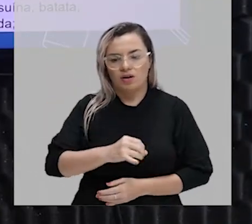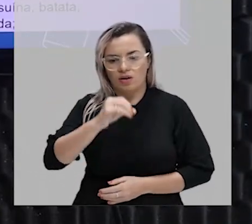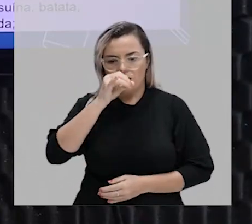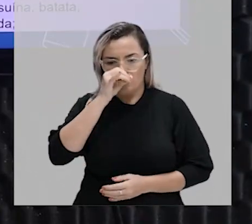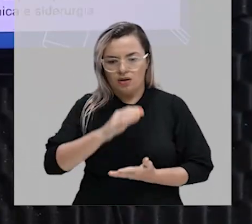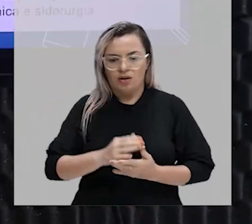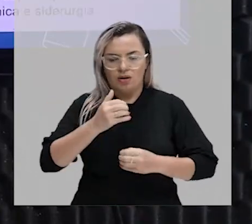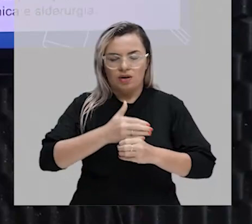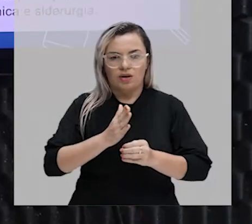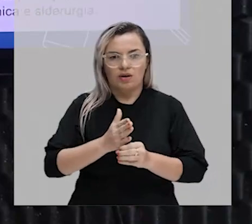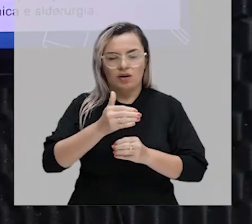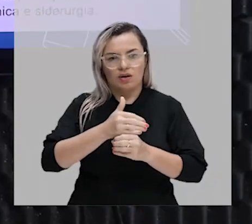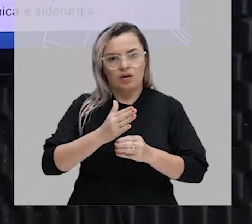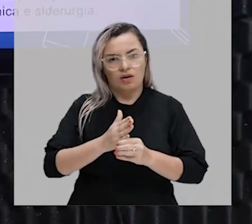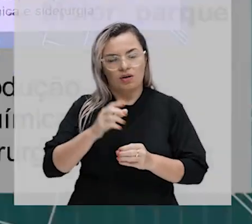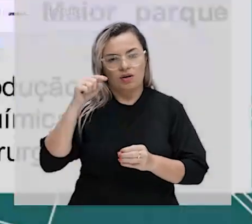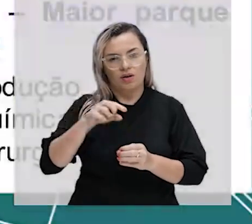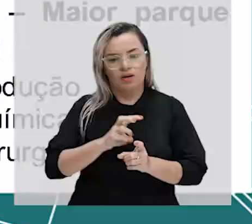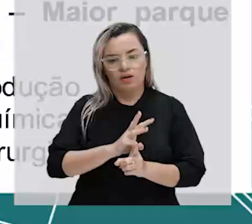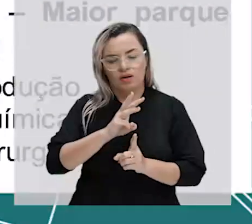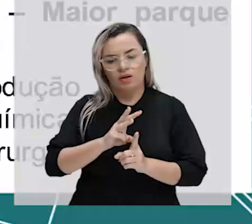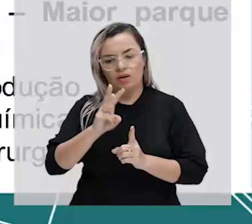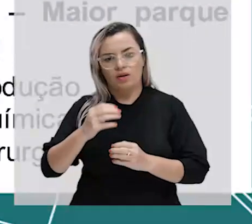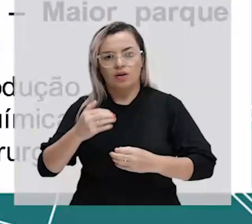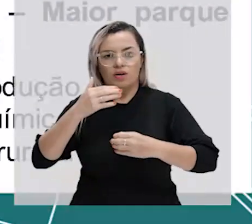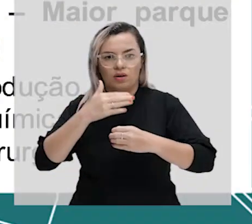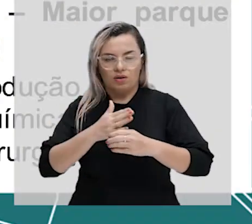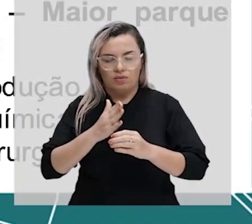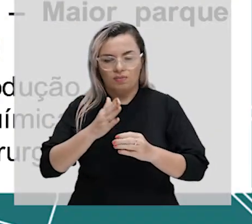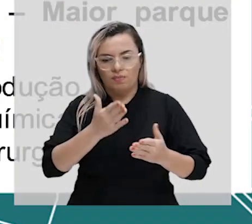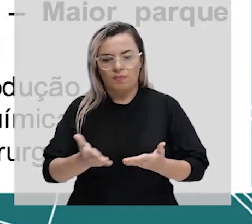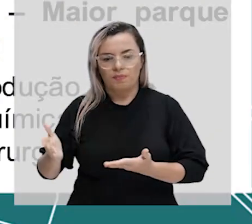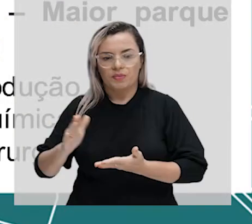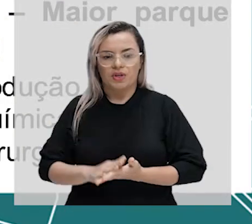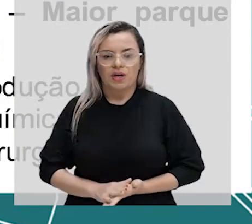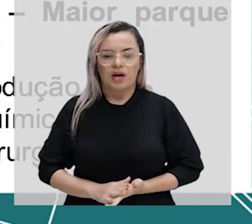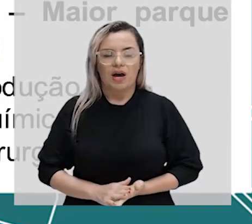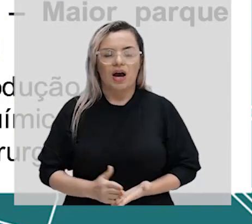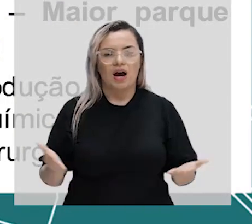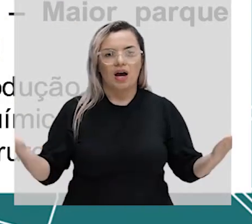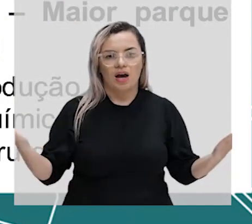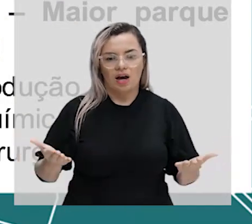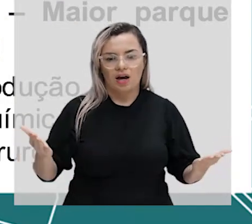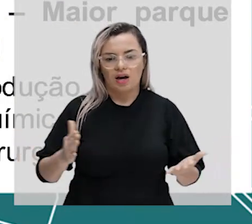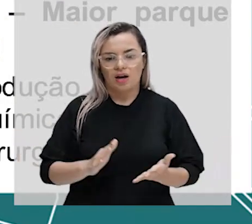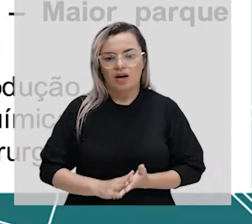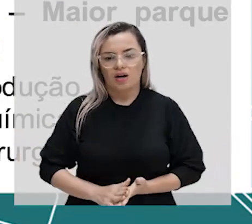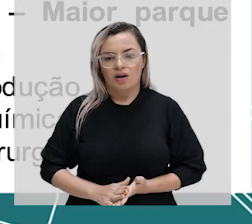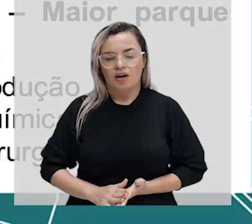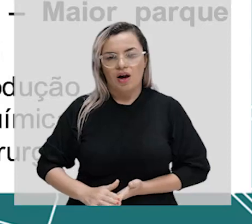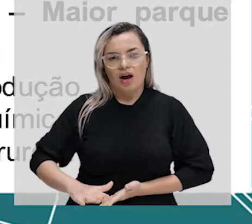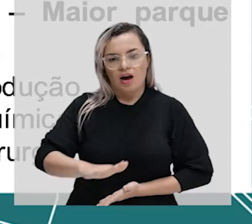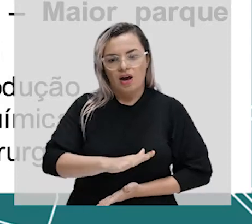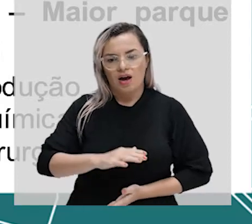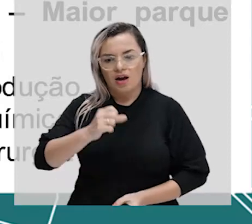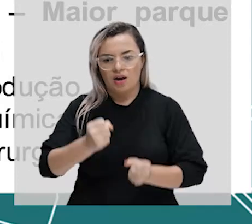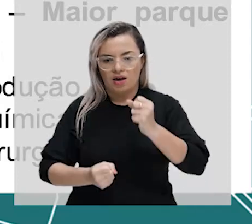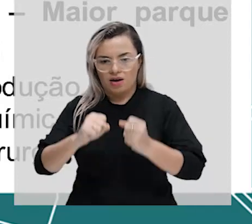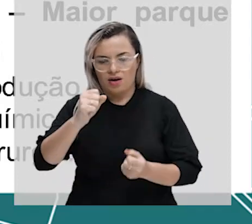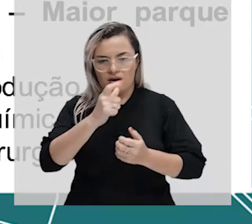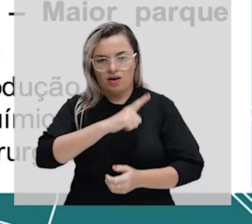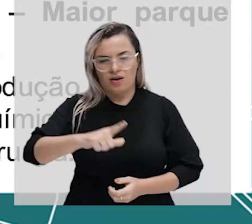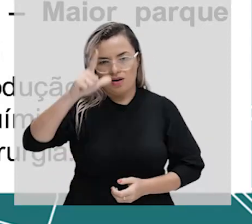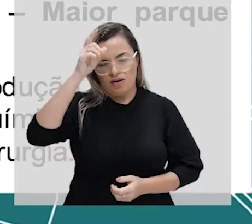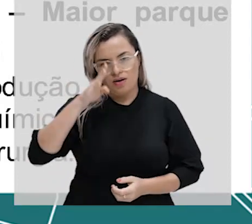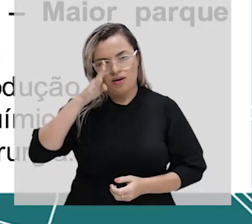beleza? O setor industrial, sim, esse aqui vai ter um destaque, tá? Como eu já te disse, a Alemanha, ela vai ser aí a principal economia